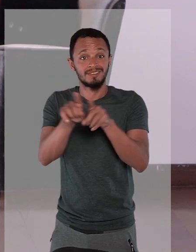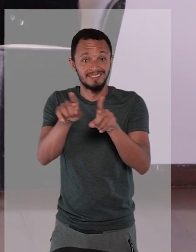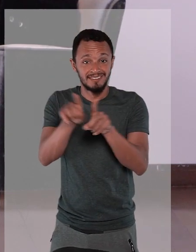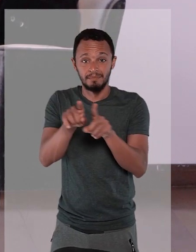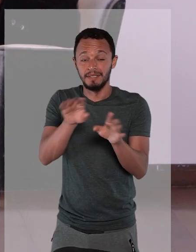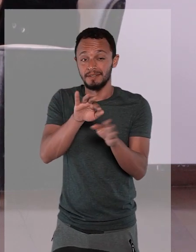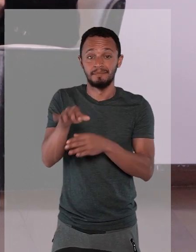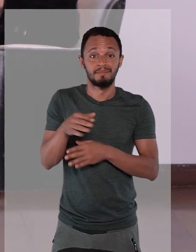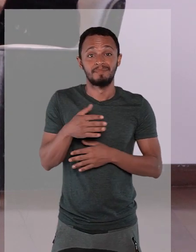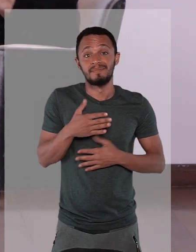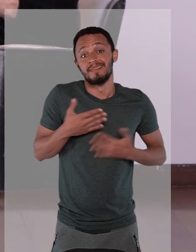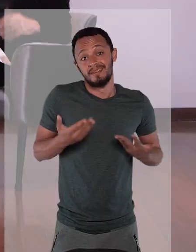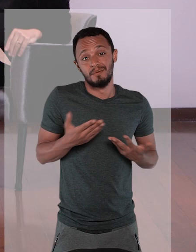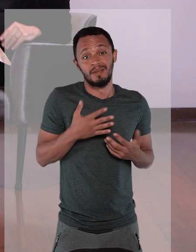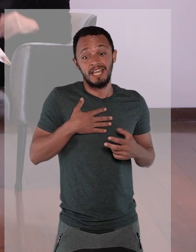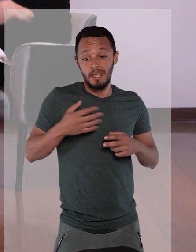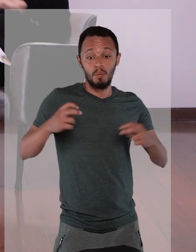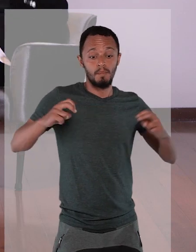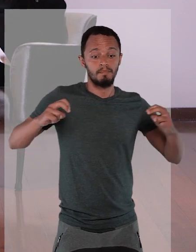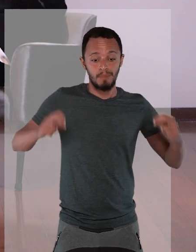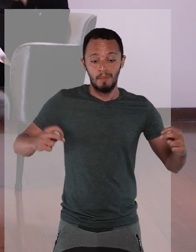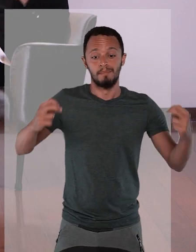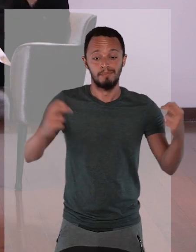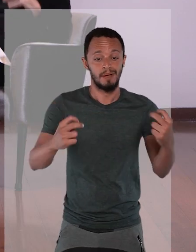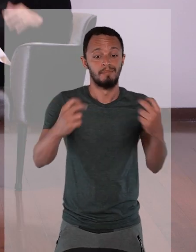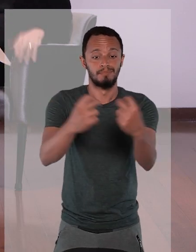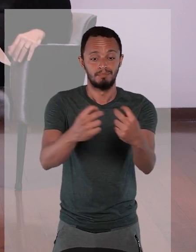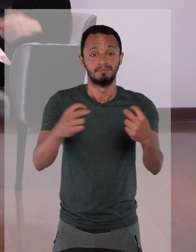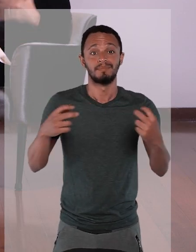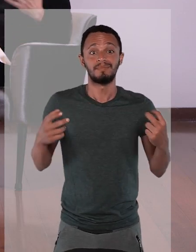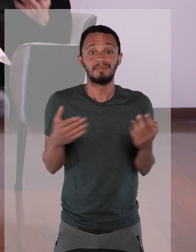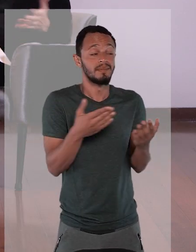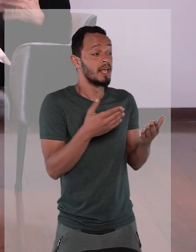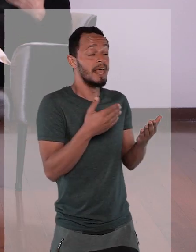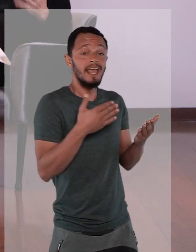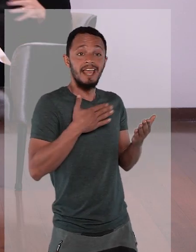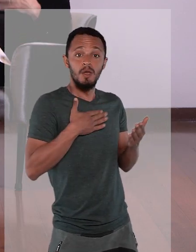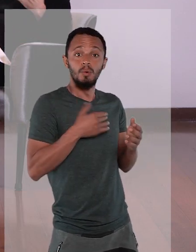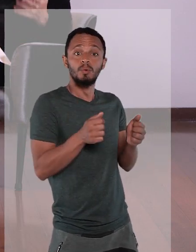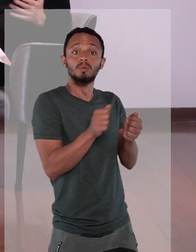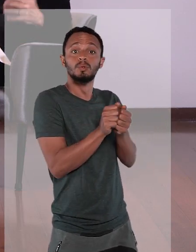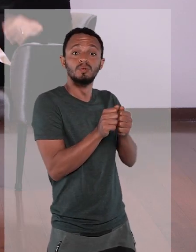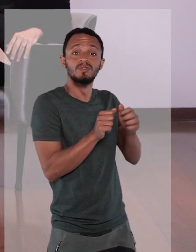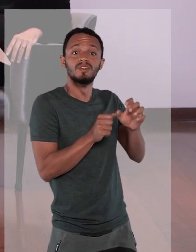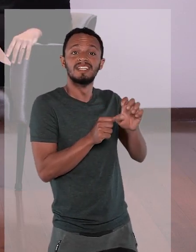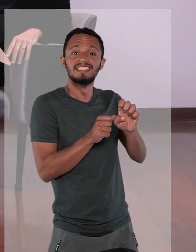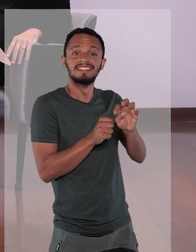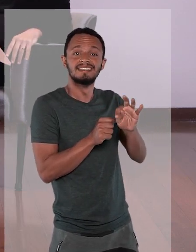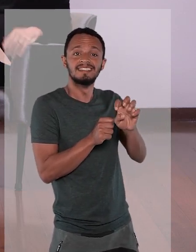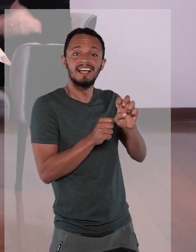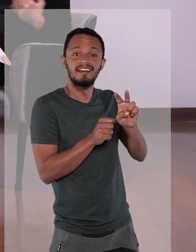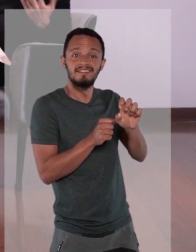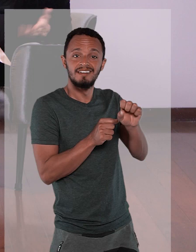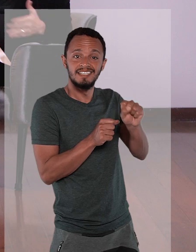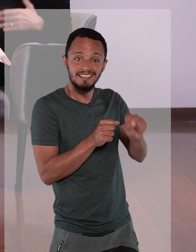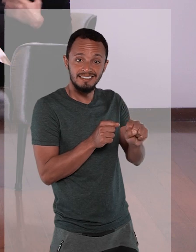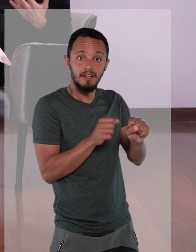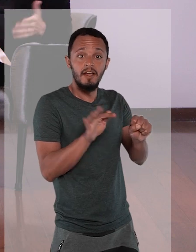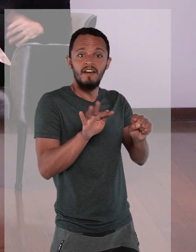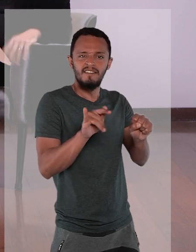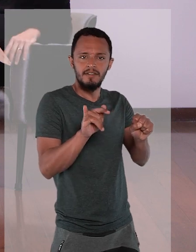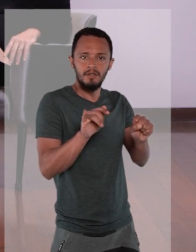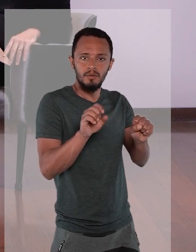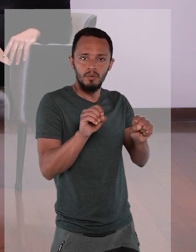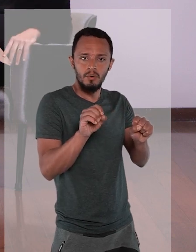né, lá da Fiocruz, nós dividimos algumas atividades desse tipo, né,